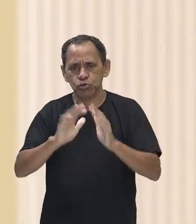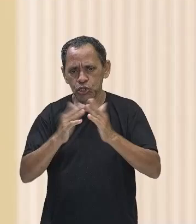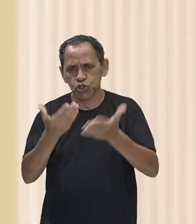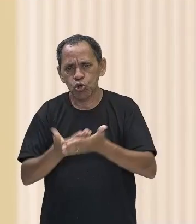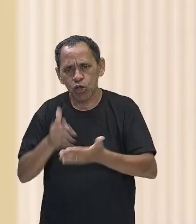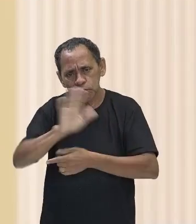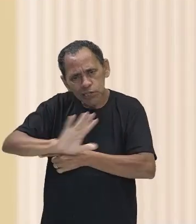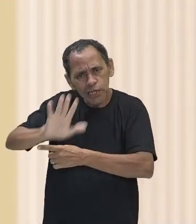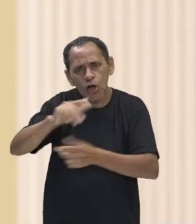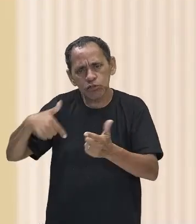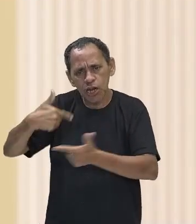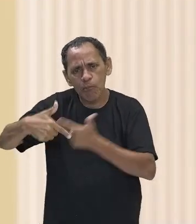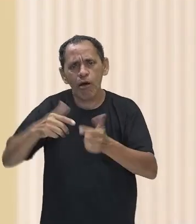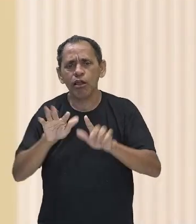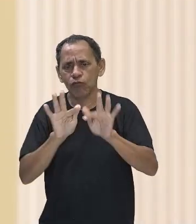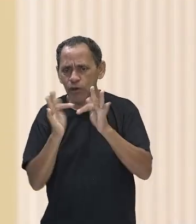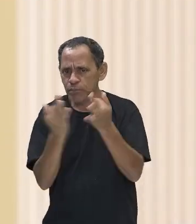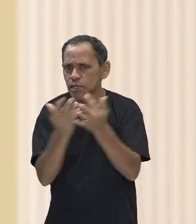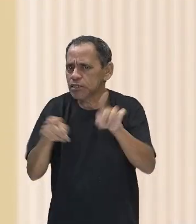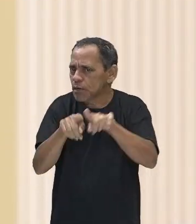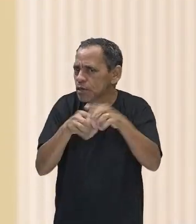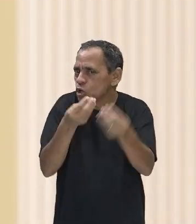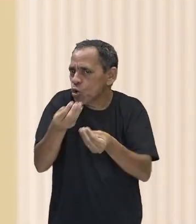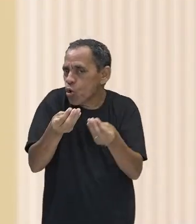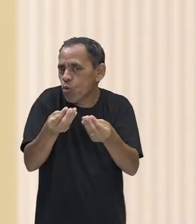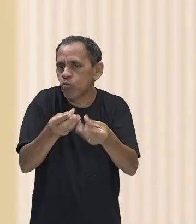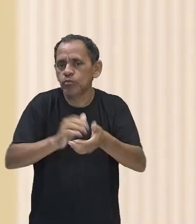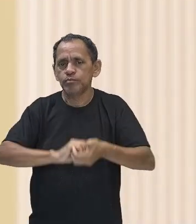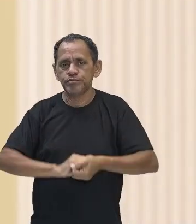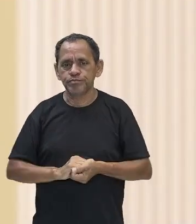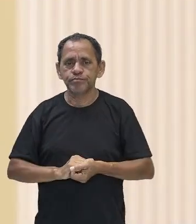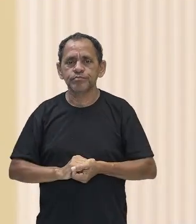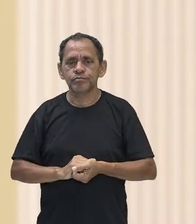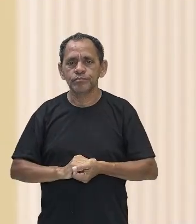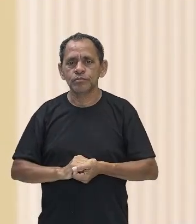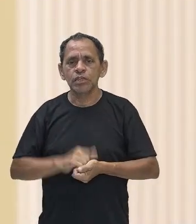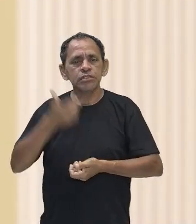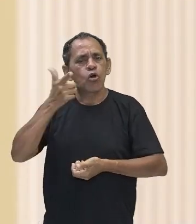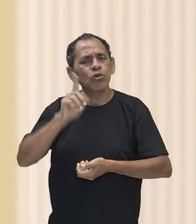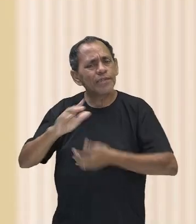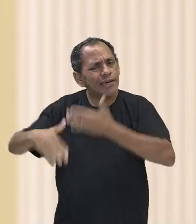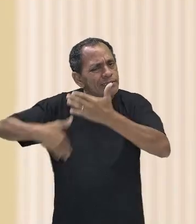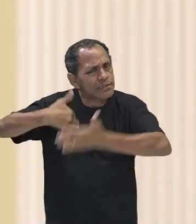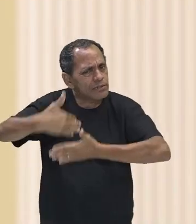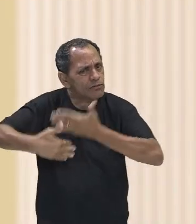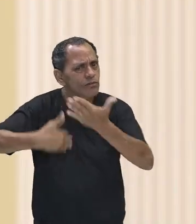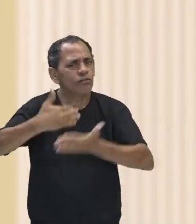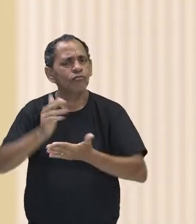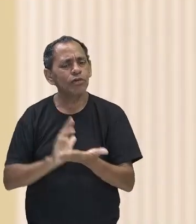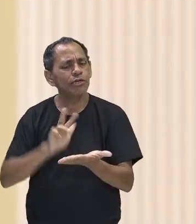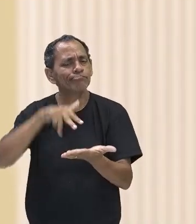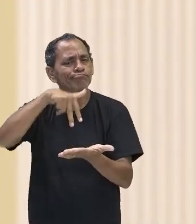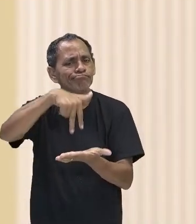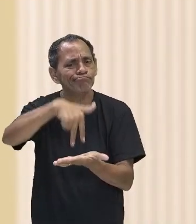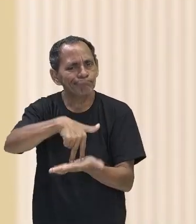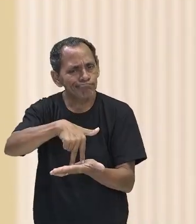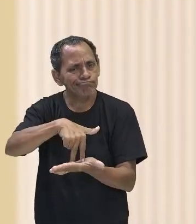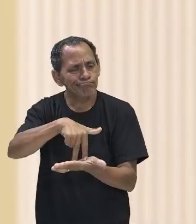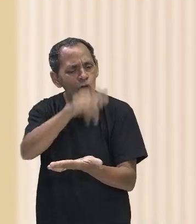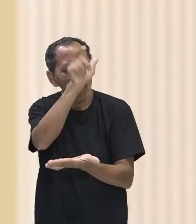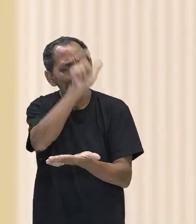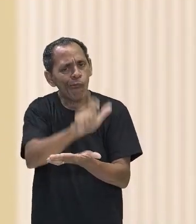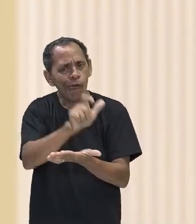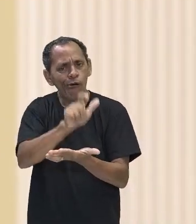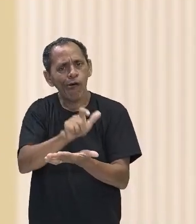na família, né, você consegue também, né, desenvolver aí esse protagonismo e ser